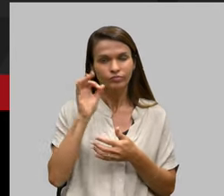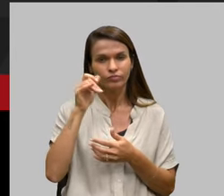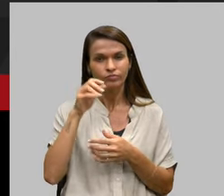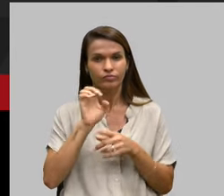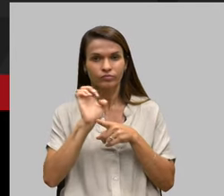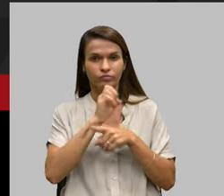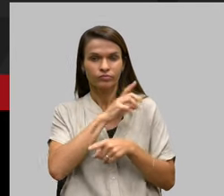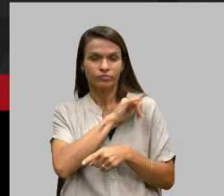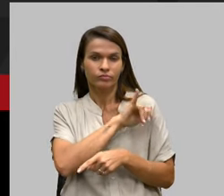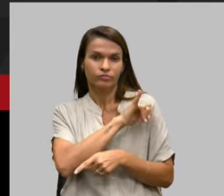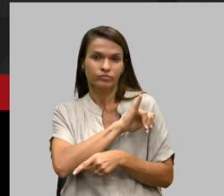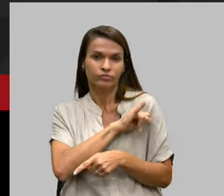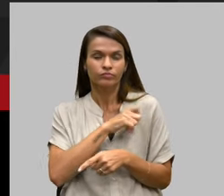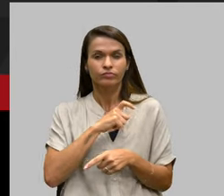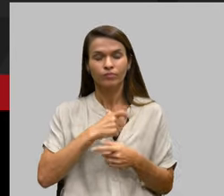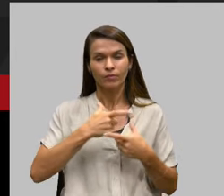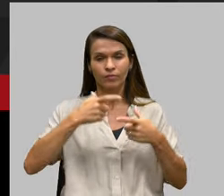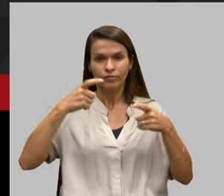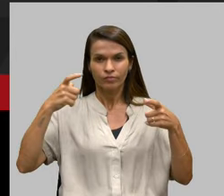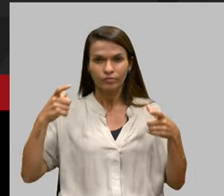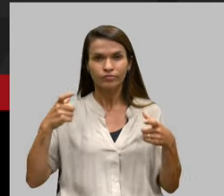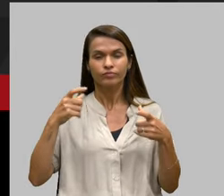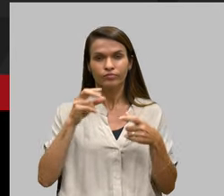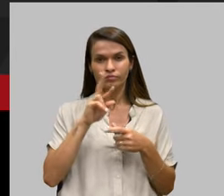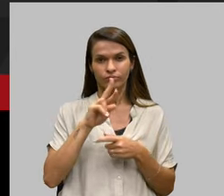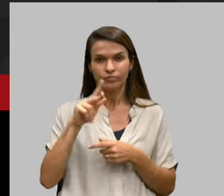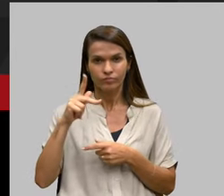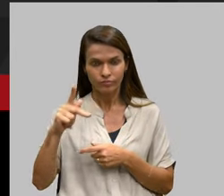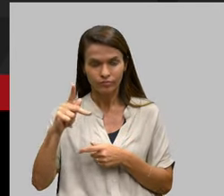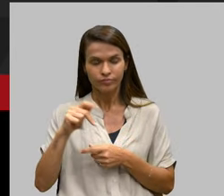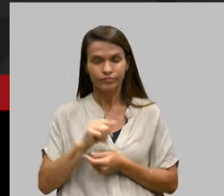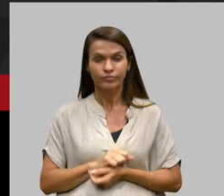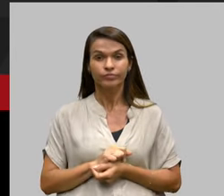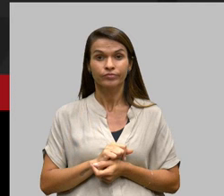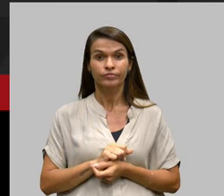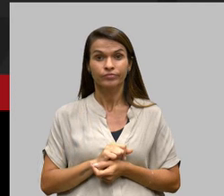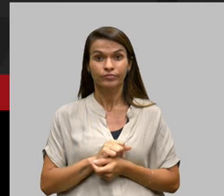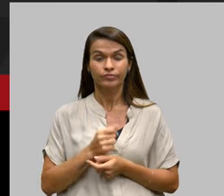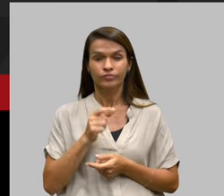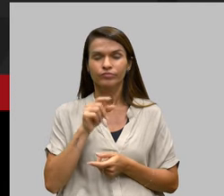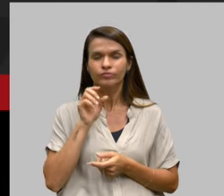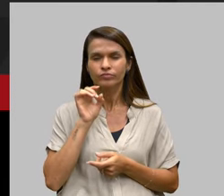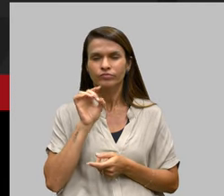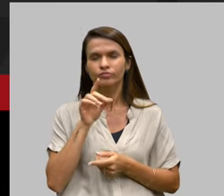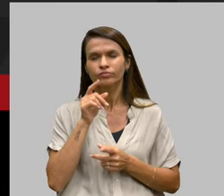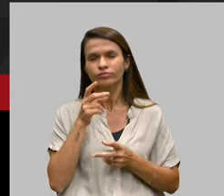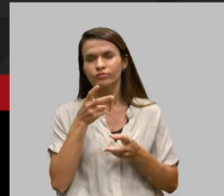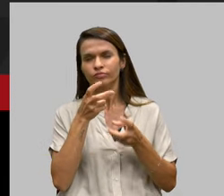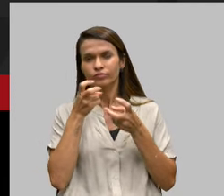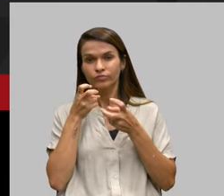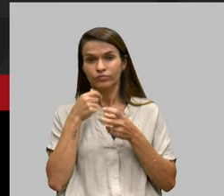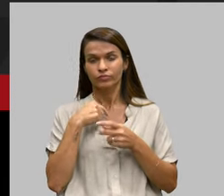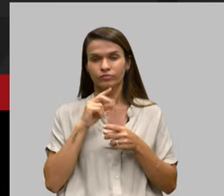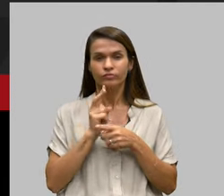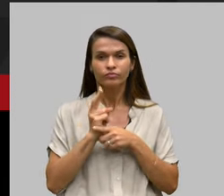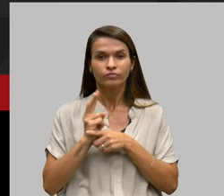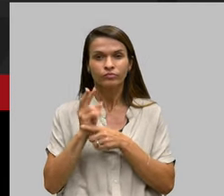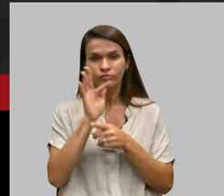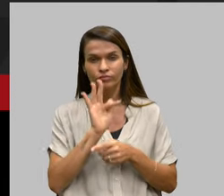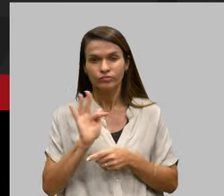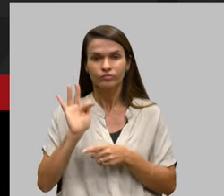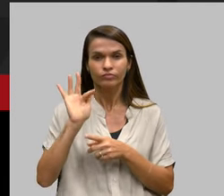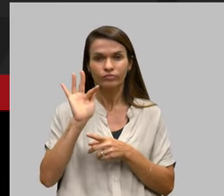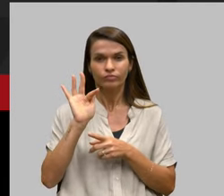percentualmente de maior quantidade de regimes próprios eh e aí é só para pontuar que nós somos auditores fiscais da receita